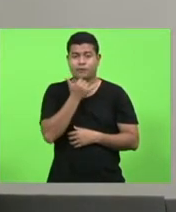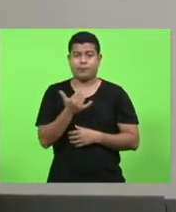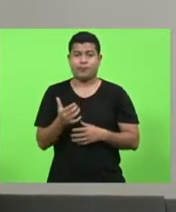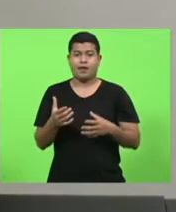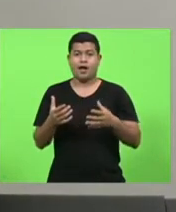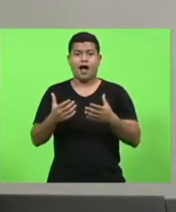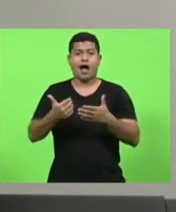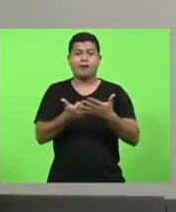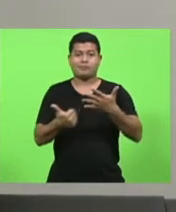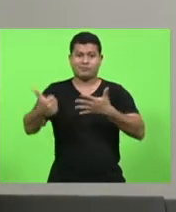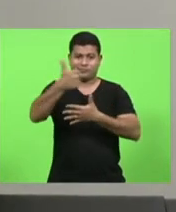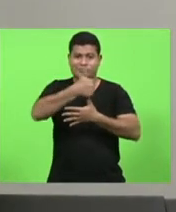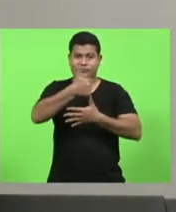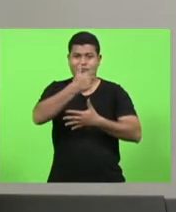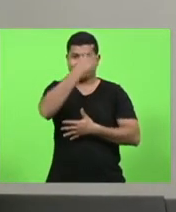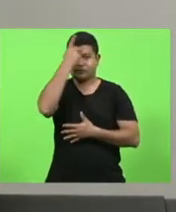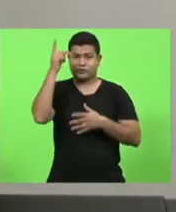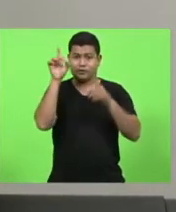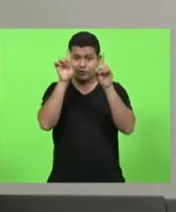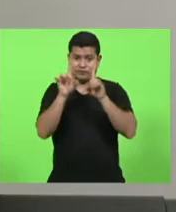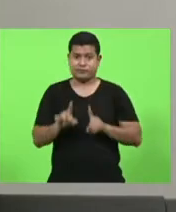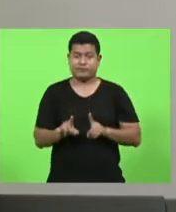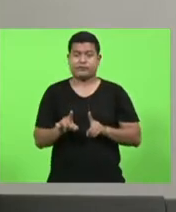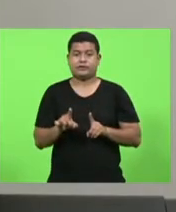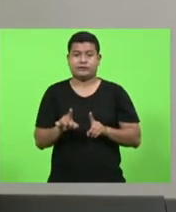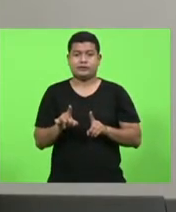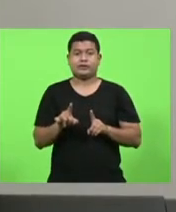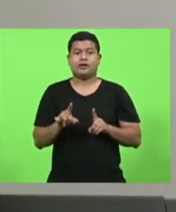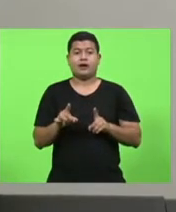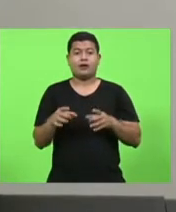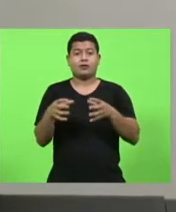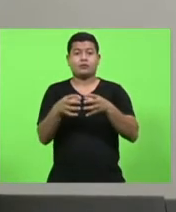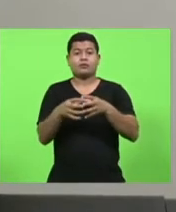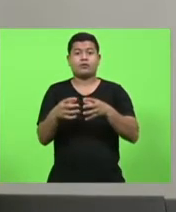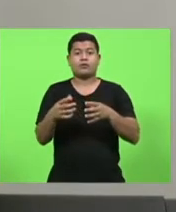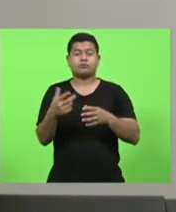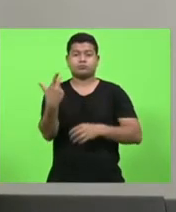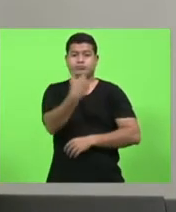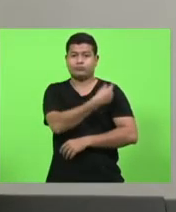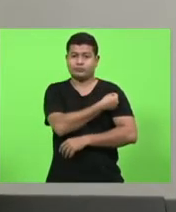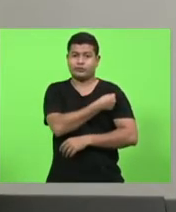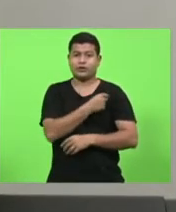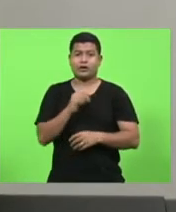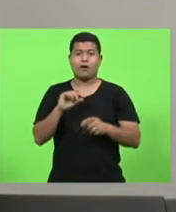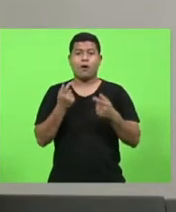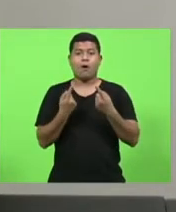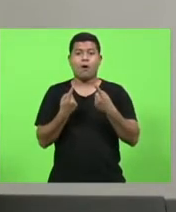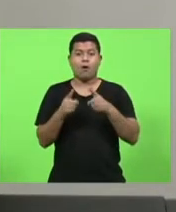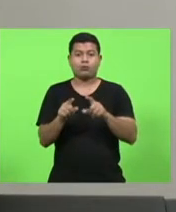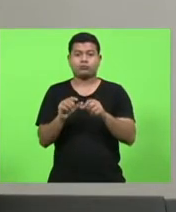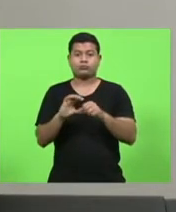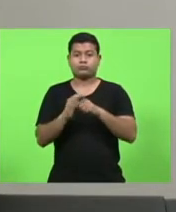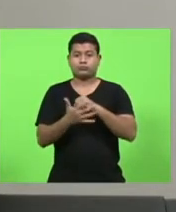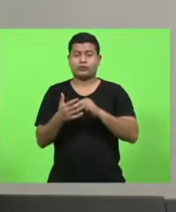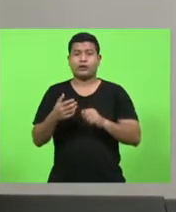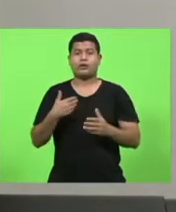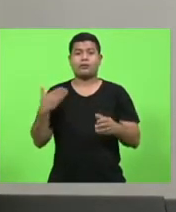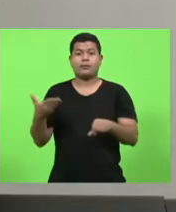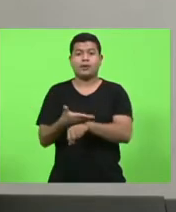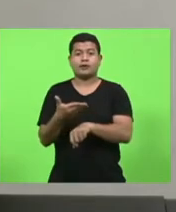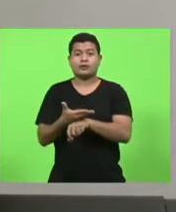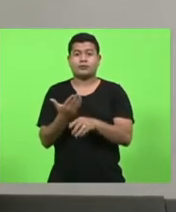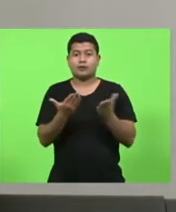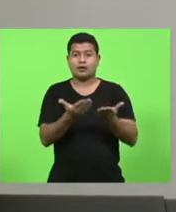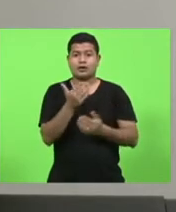pessoas com deficiência no grupo de imunização contra a COVID-19, com participação dos seguintes convidados. Gianni